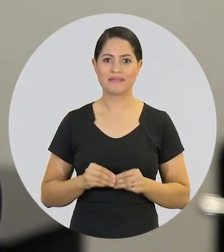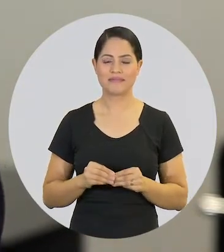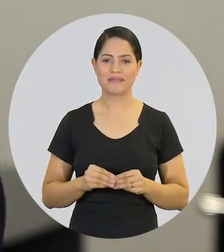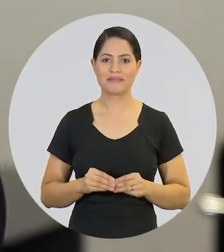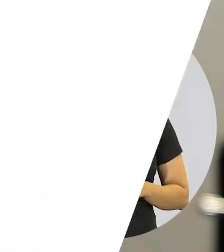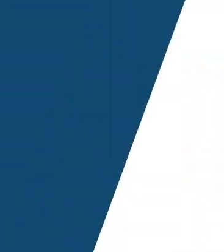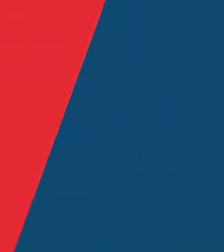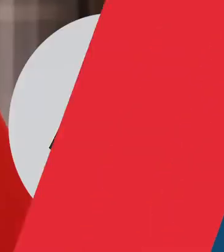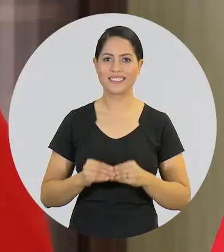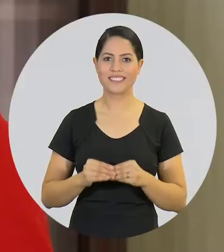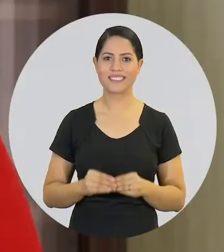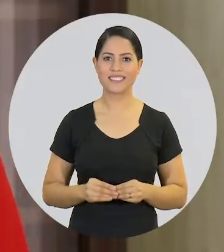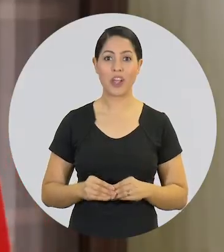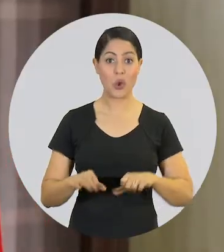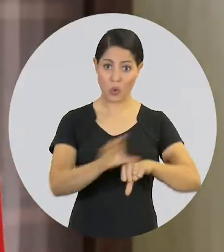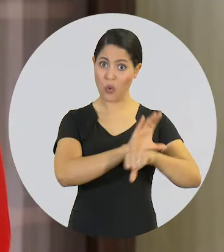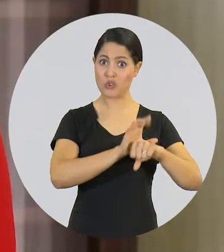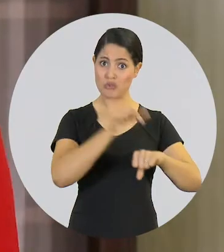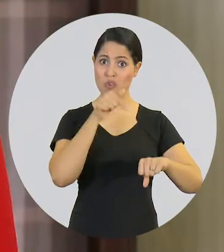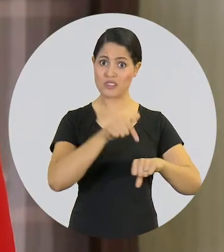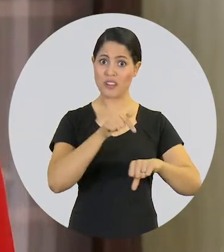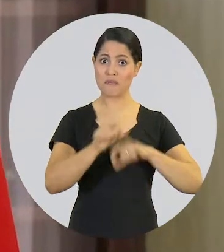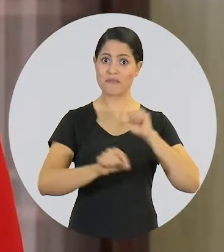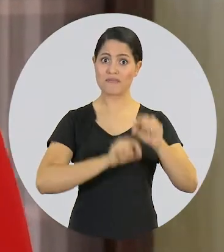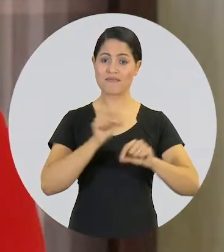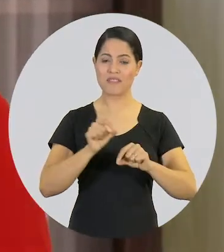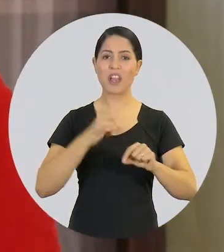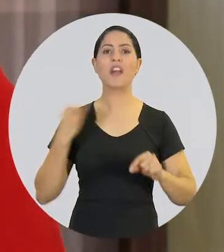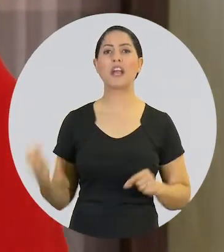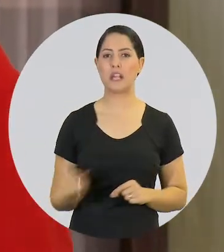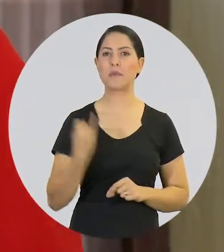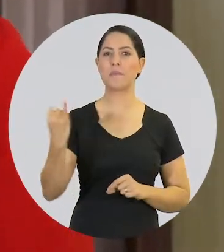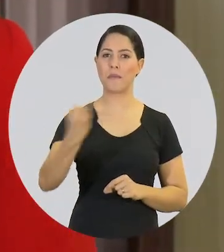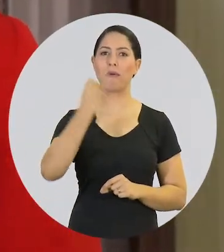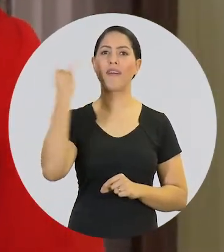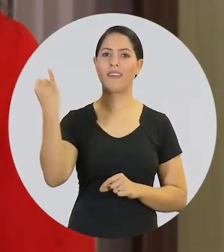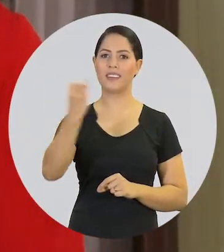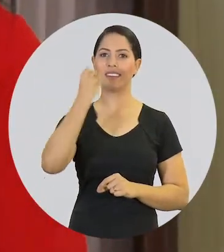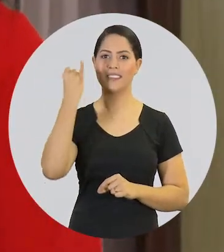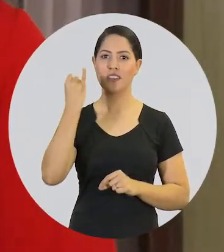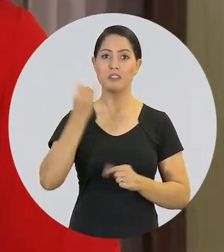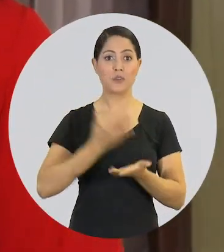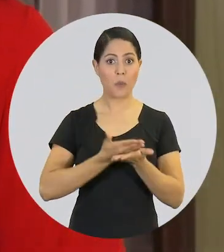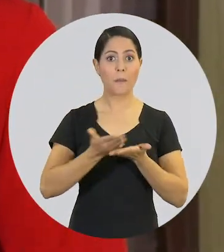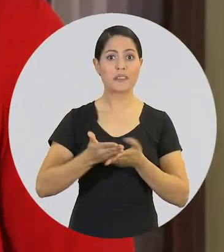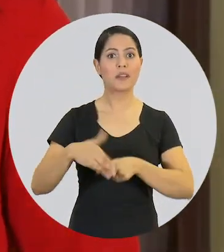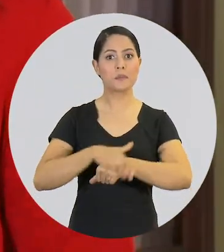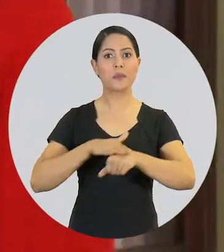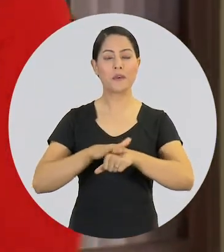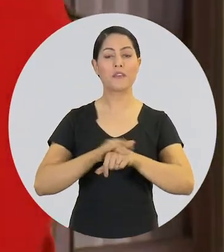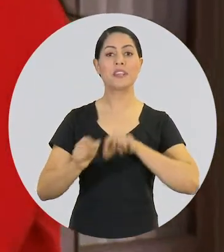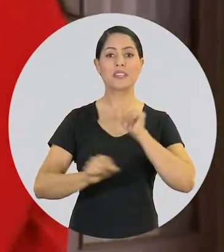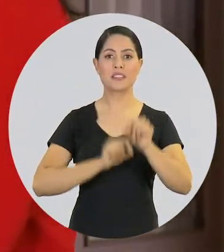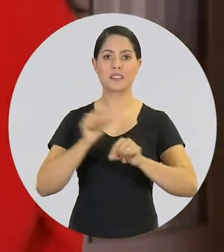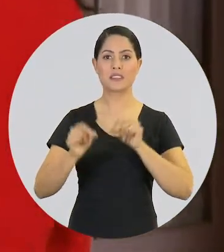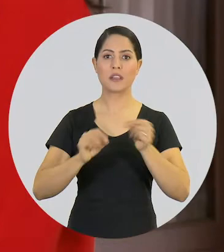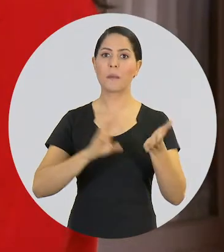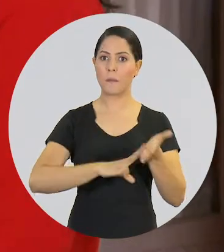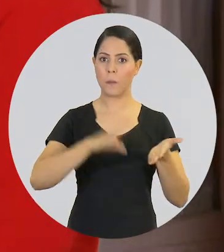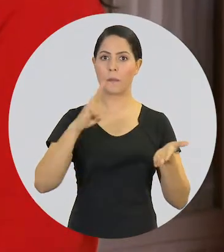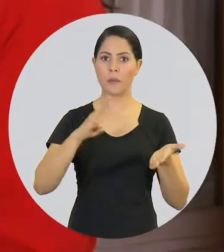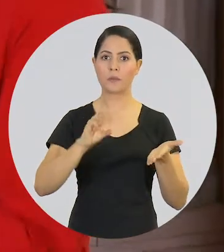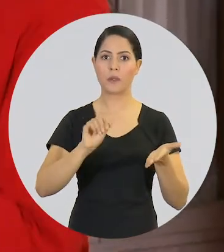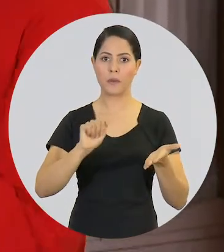isto. Sobre a Constituição Federal e a relevância dela, conversamos agora com o membro